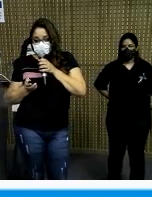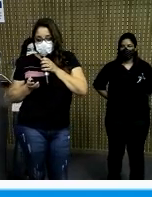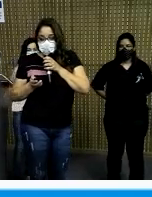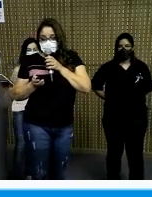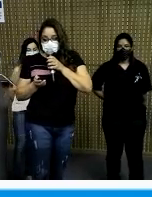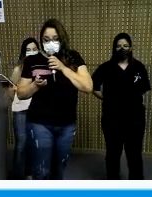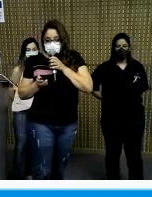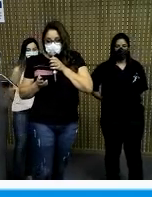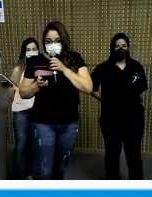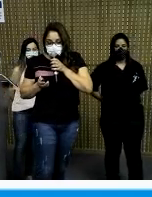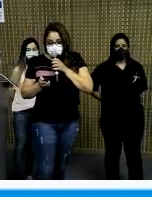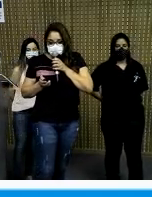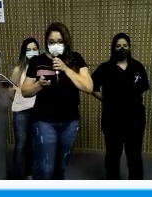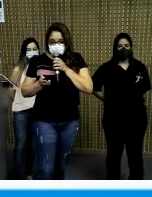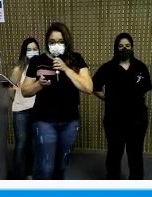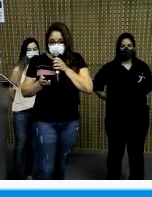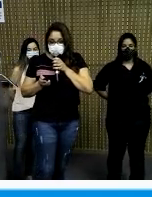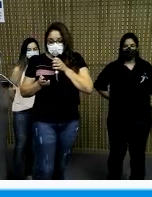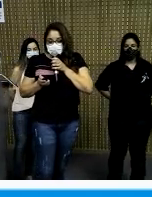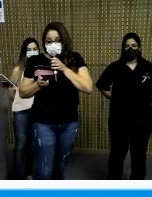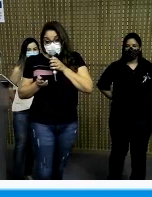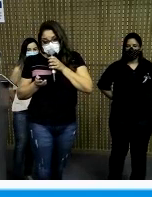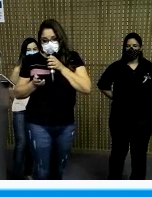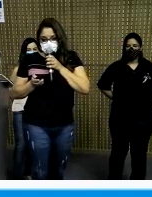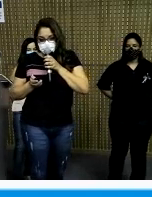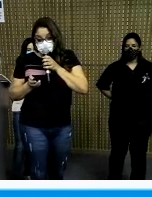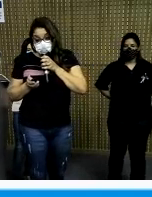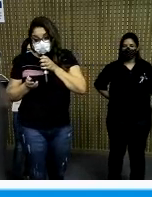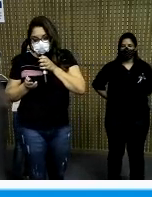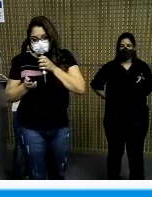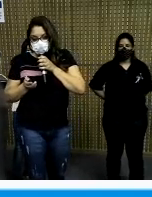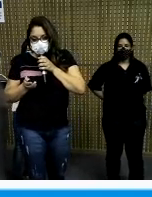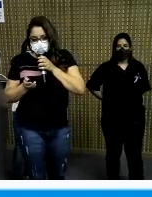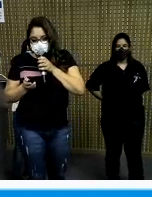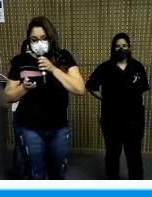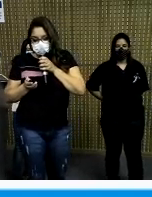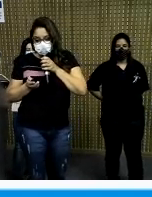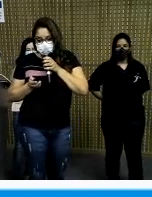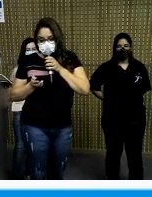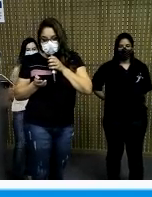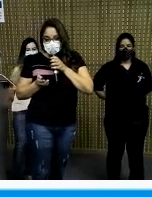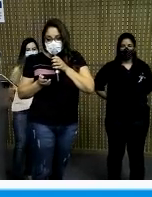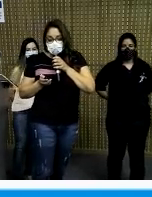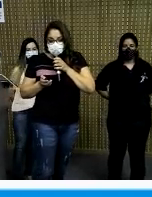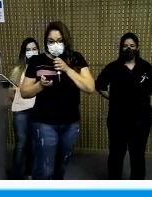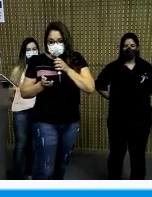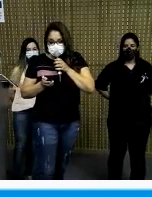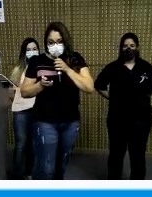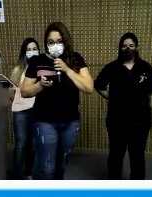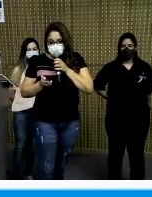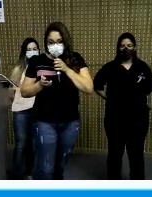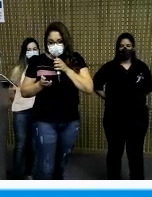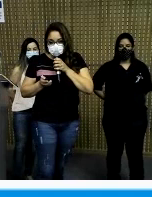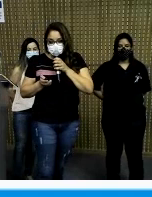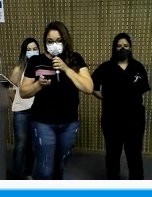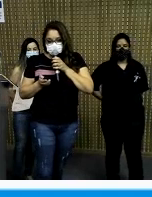32,25%, e no primeiro semestre a gente parece que começou a melhorar um pouco, né, esse registro, com